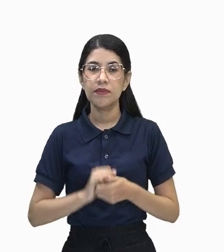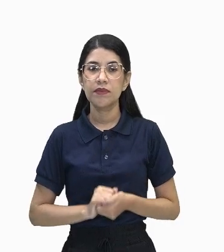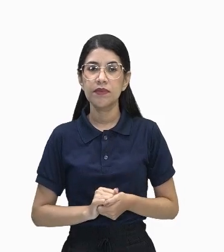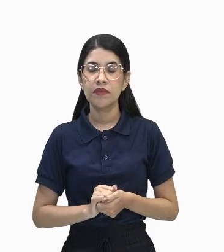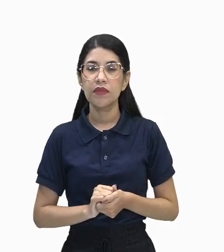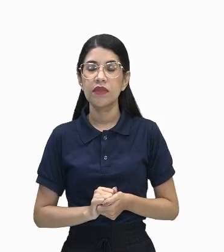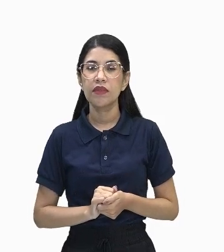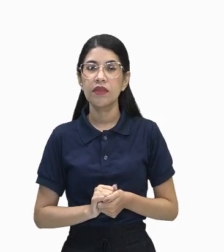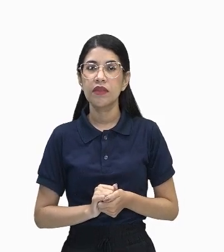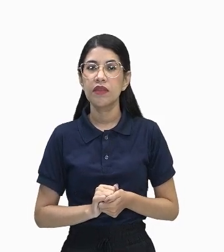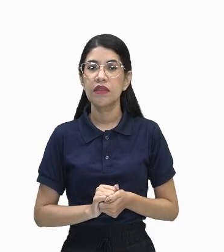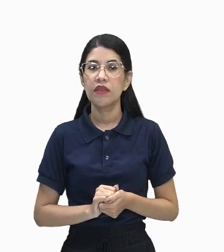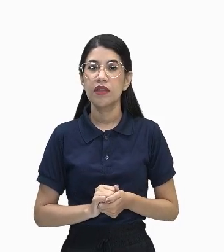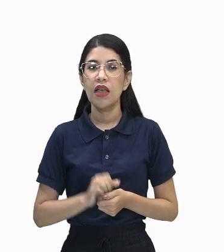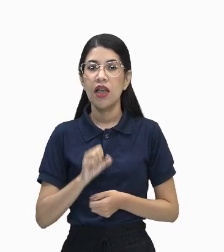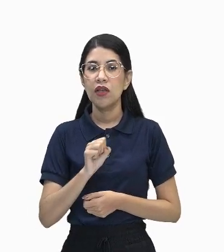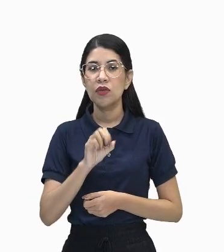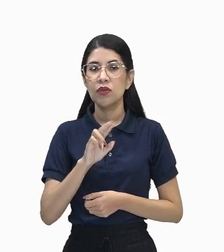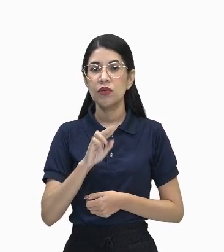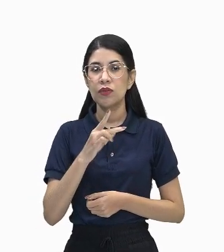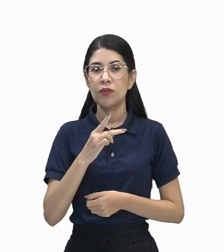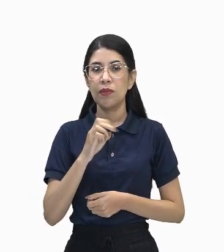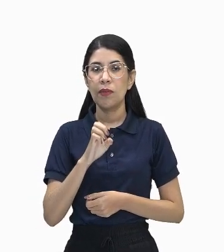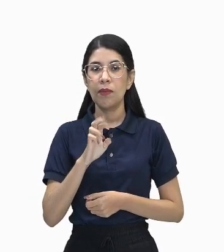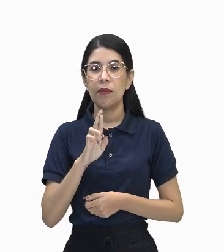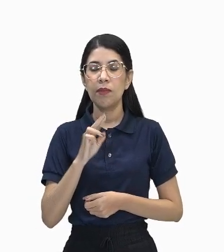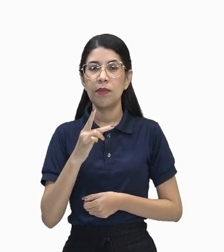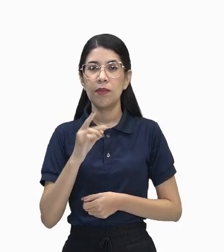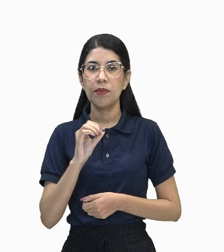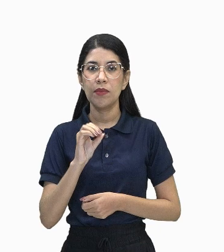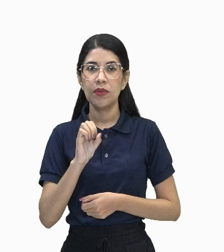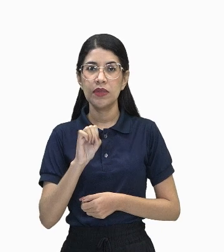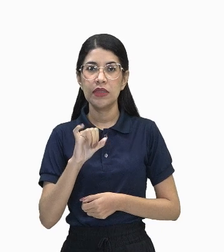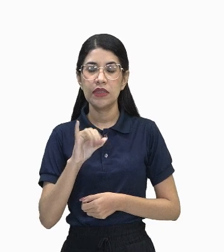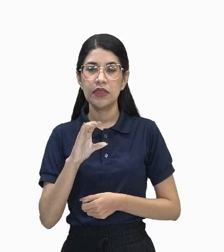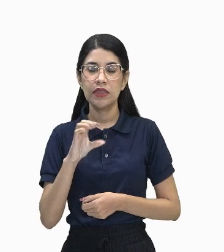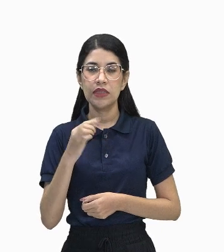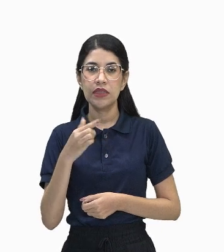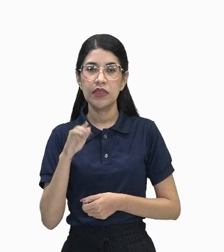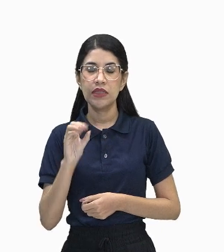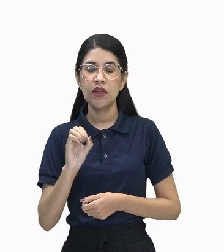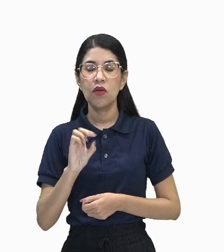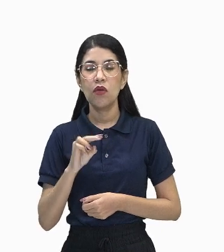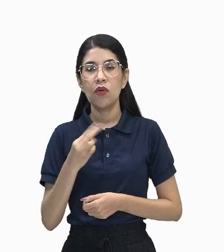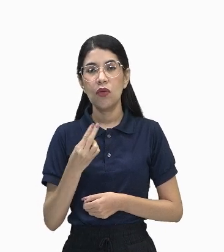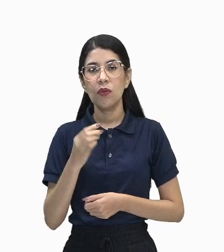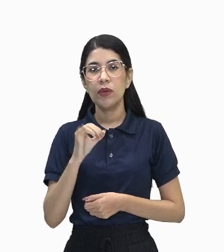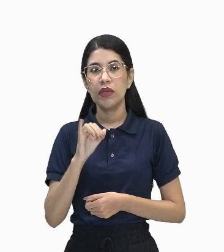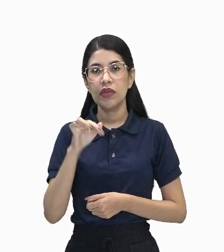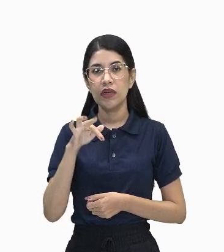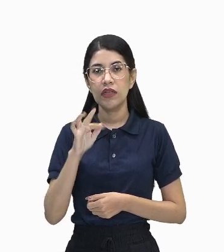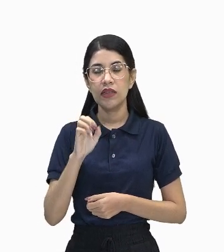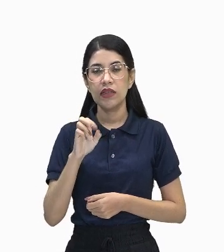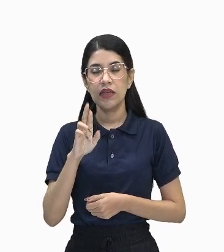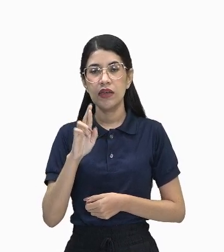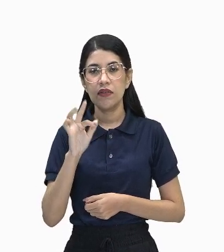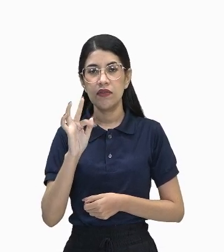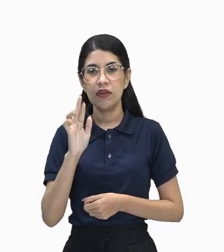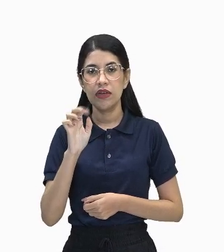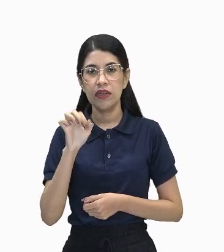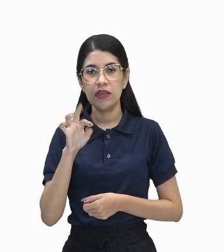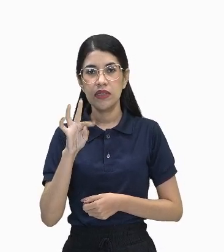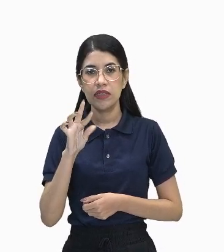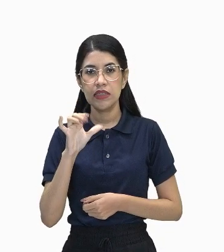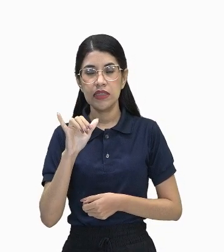mais sobre superposição ou interferência, né? Que nós falamos aqui que quando o fenômeno da difração acontece, por